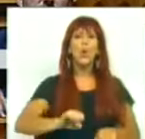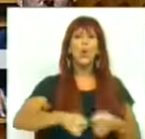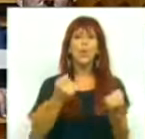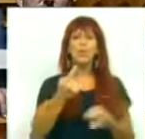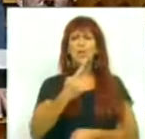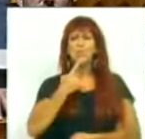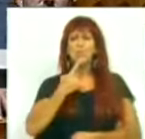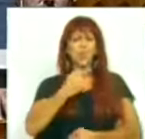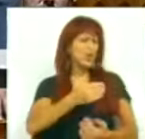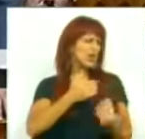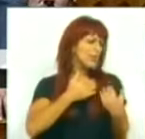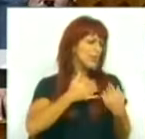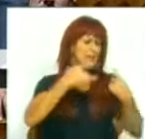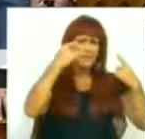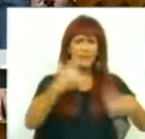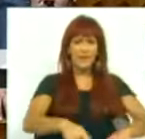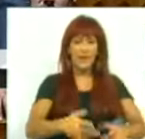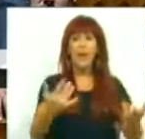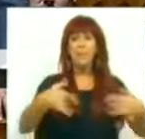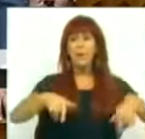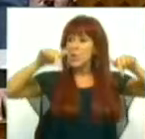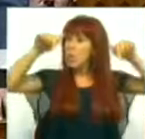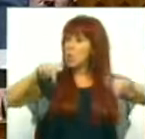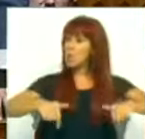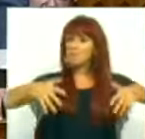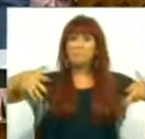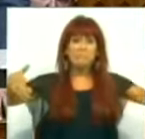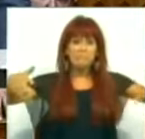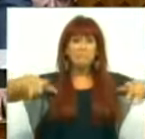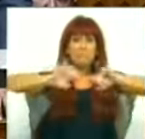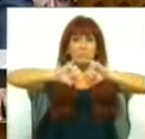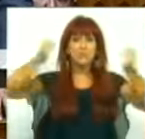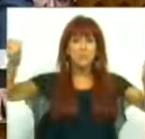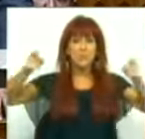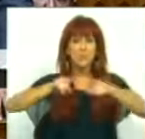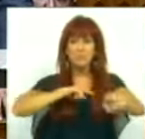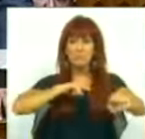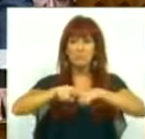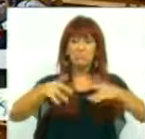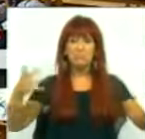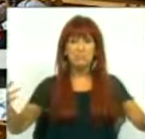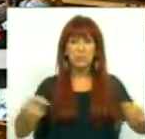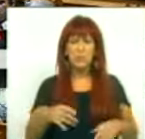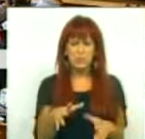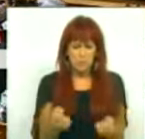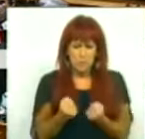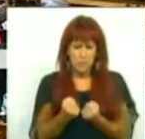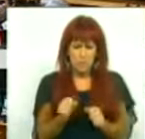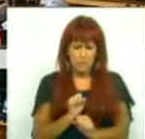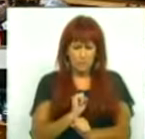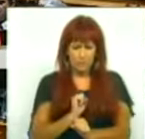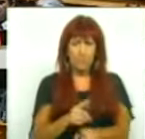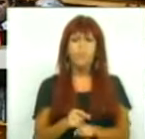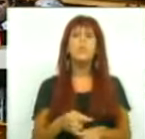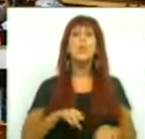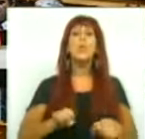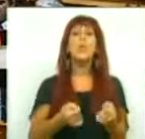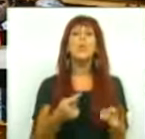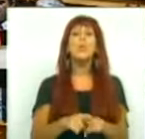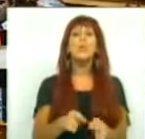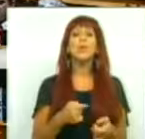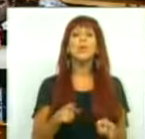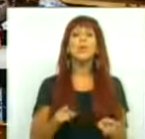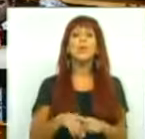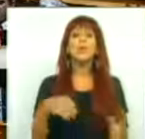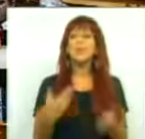partido com tantas responsabilidades, mas que é hoje um partido politicamente egoísta. Um partido que